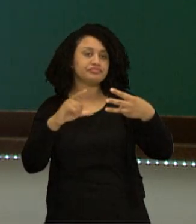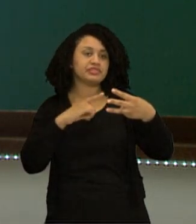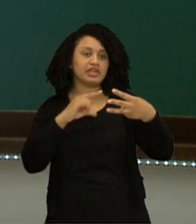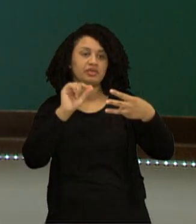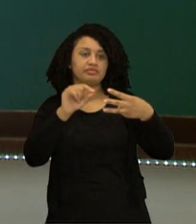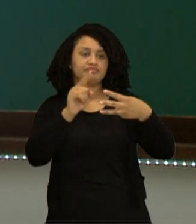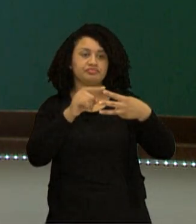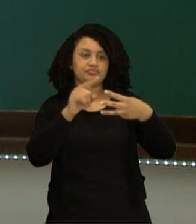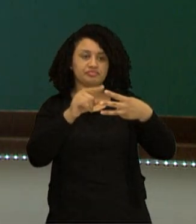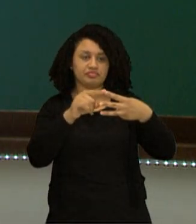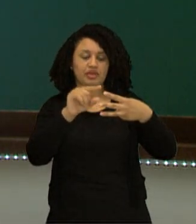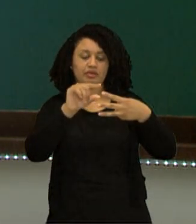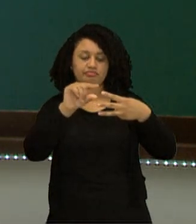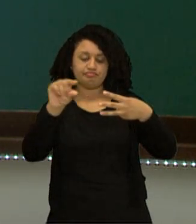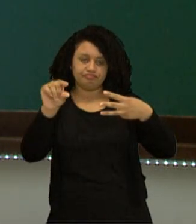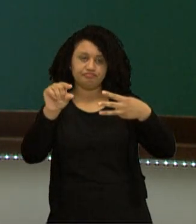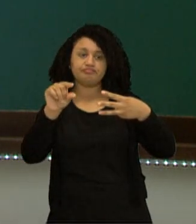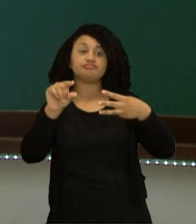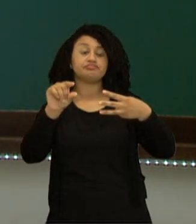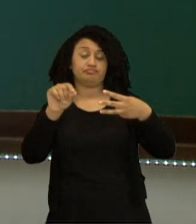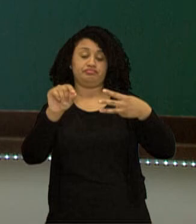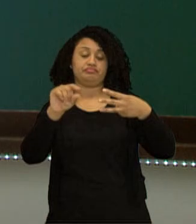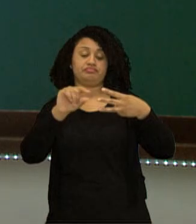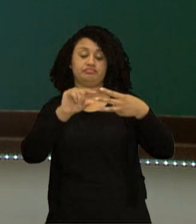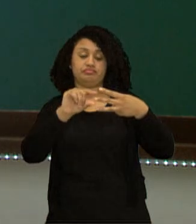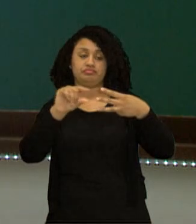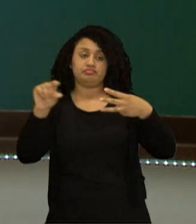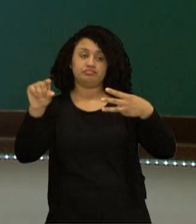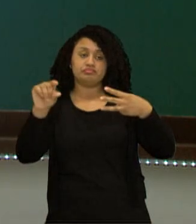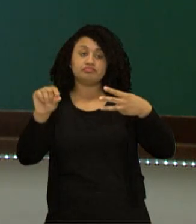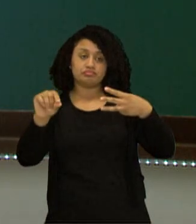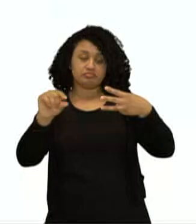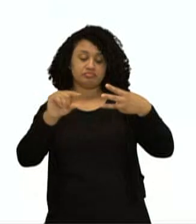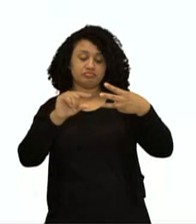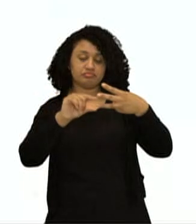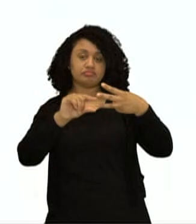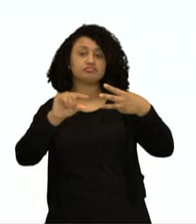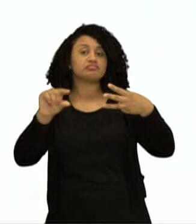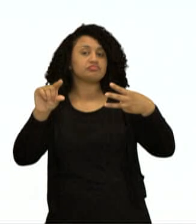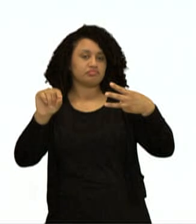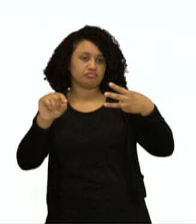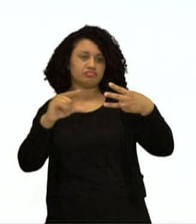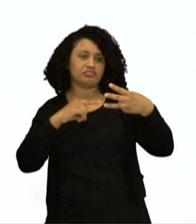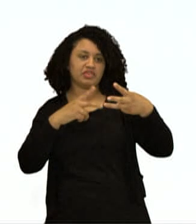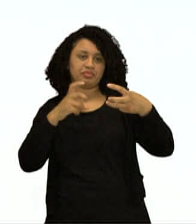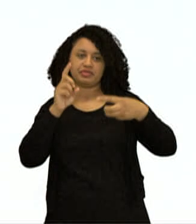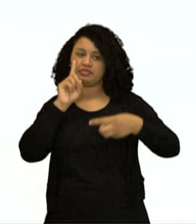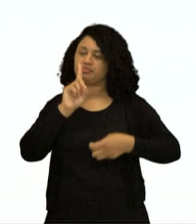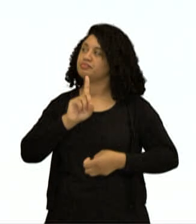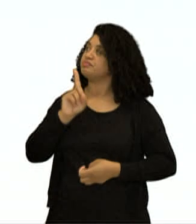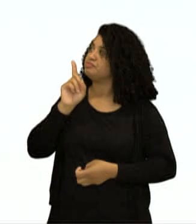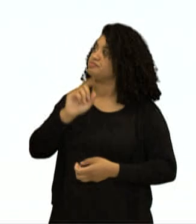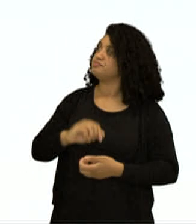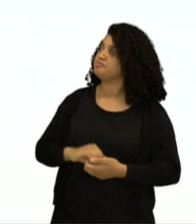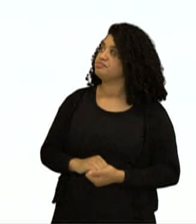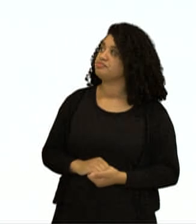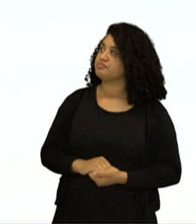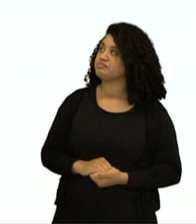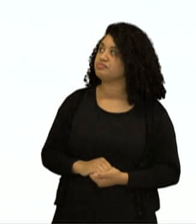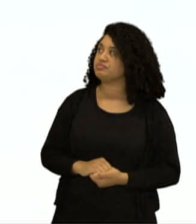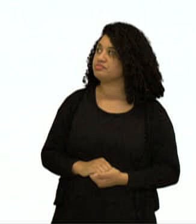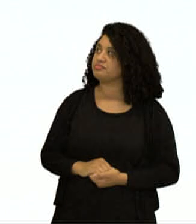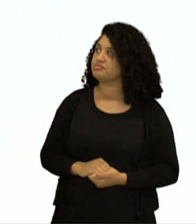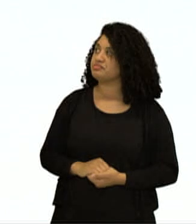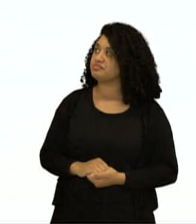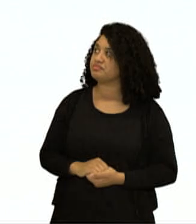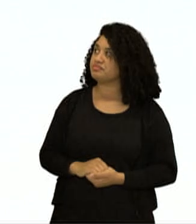são: primeira, because he's a nice kid. Segunda, I always answer. E a